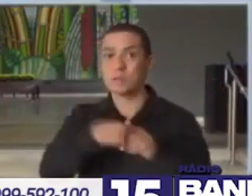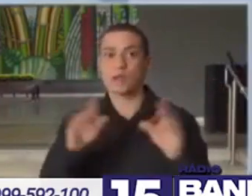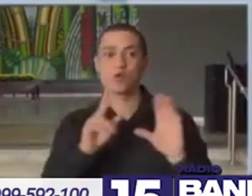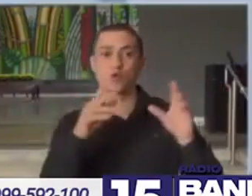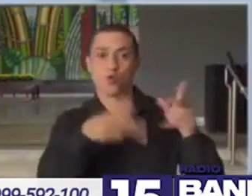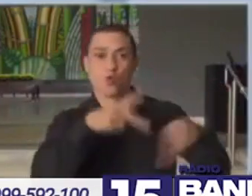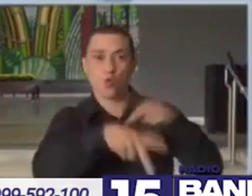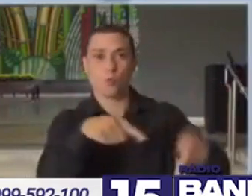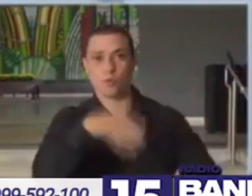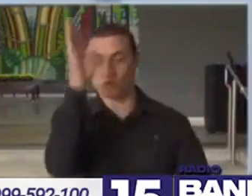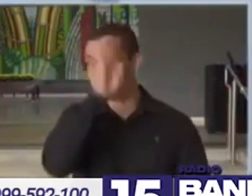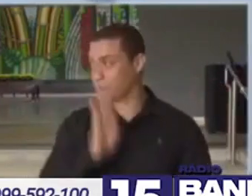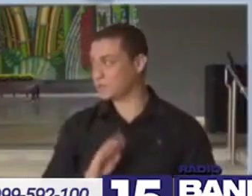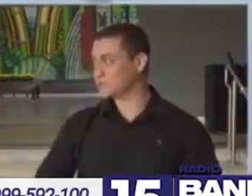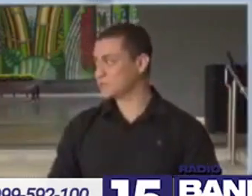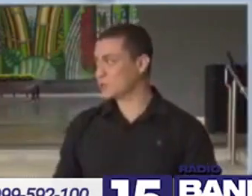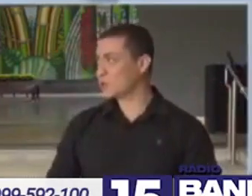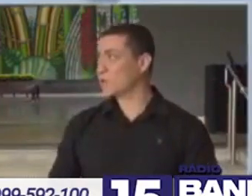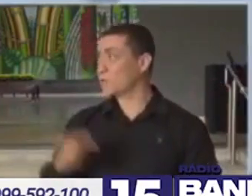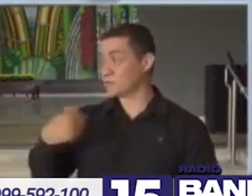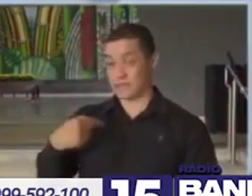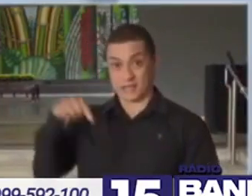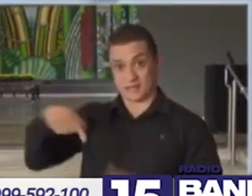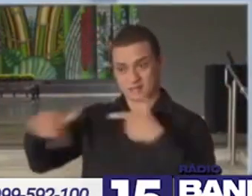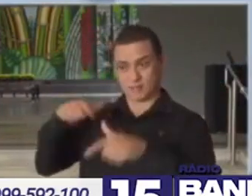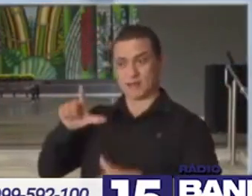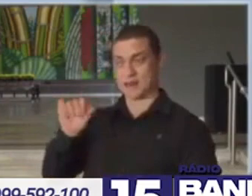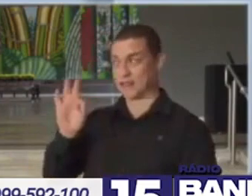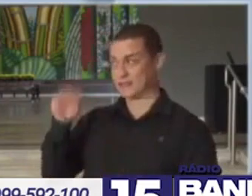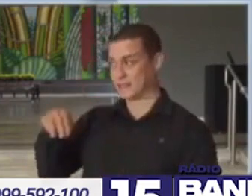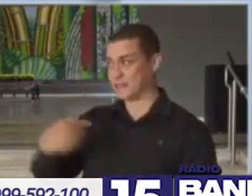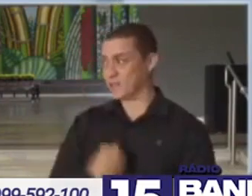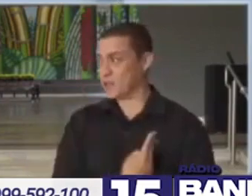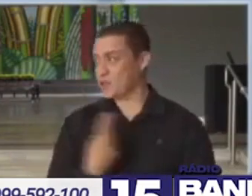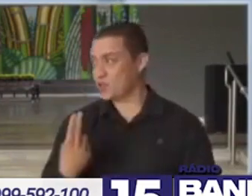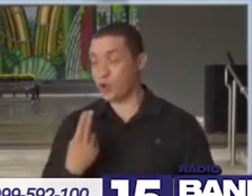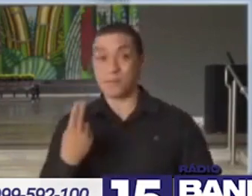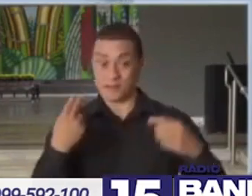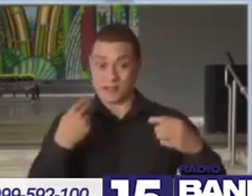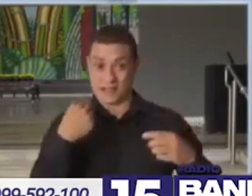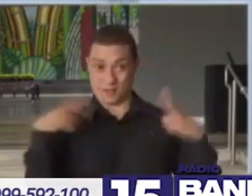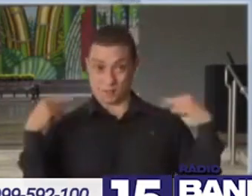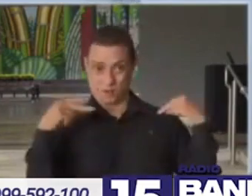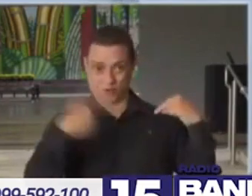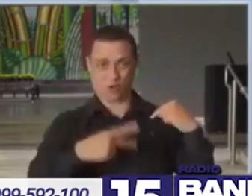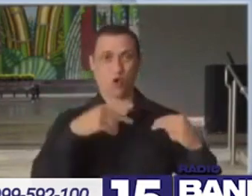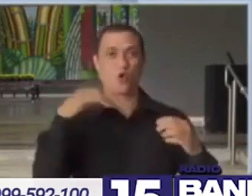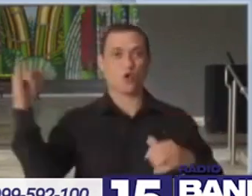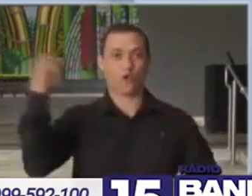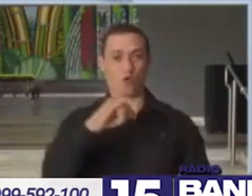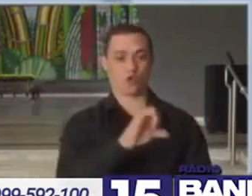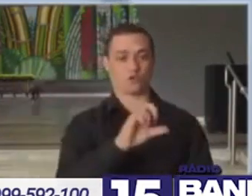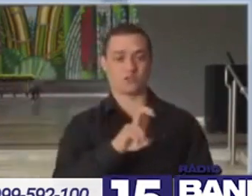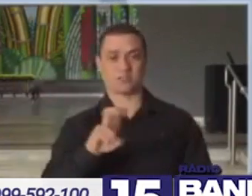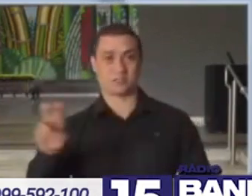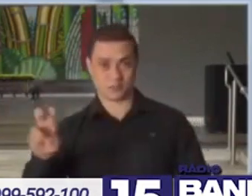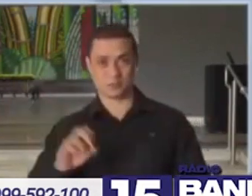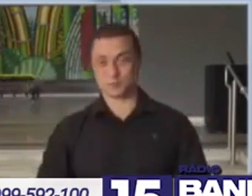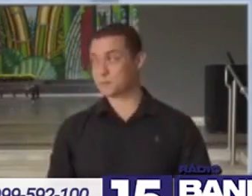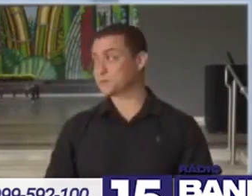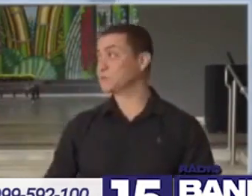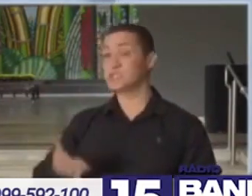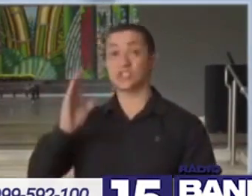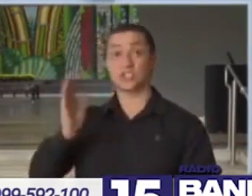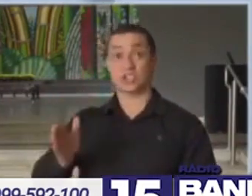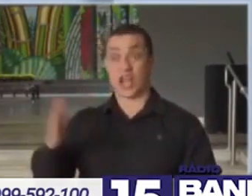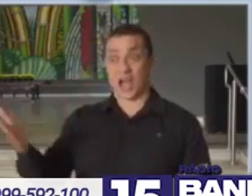Latam. E vão ver também uma mensagem gravada pelo piloto da aeronave, momentos antes da